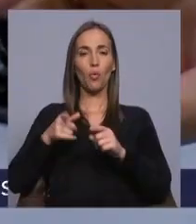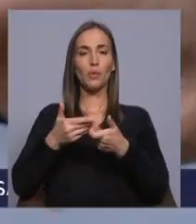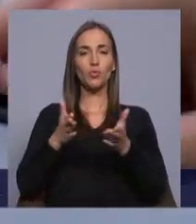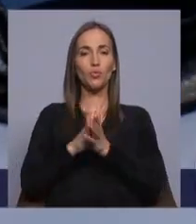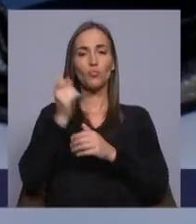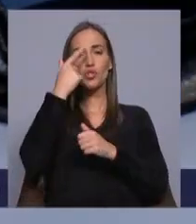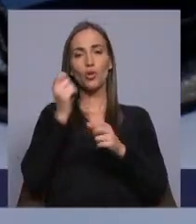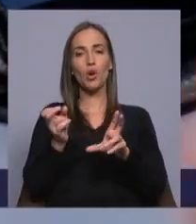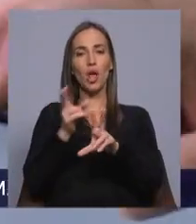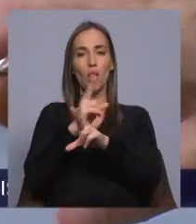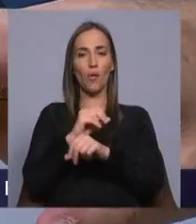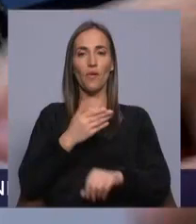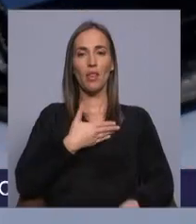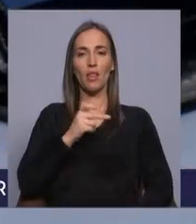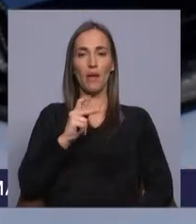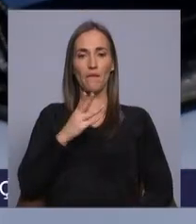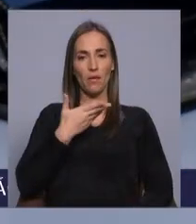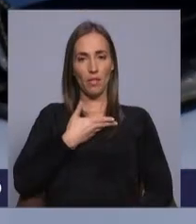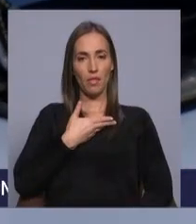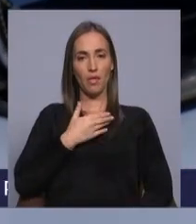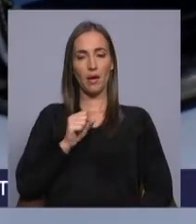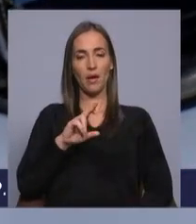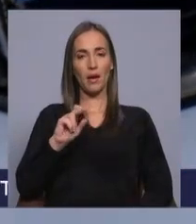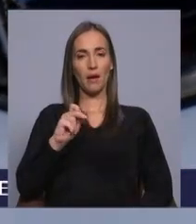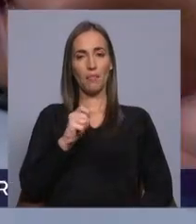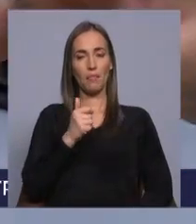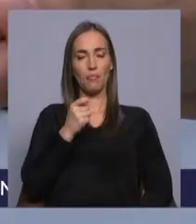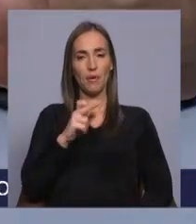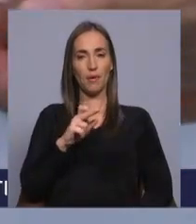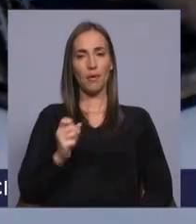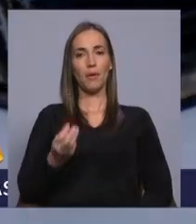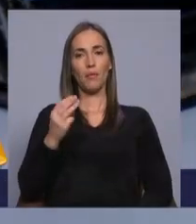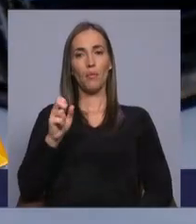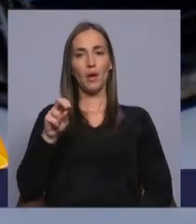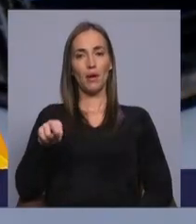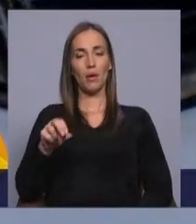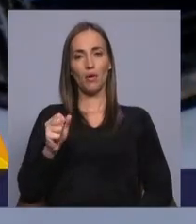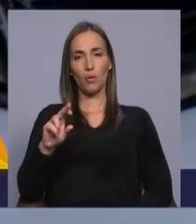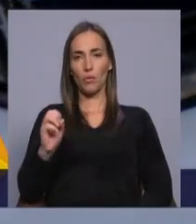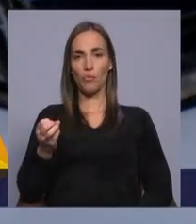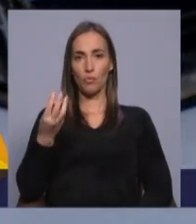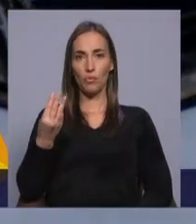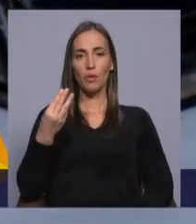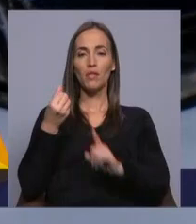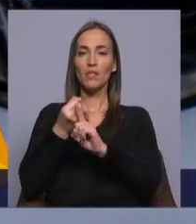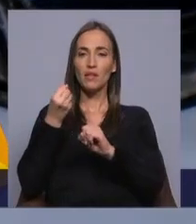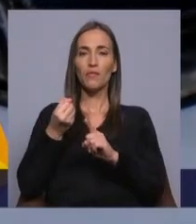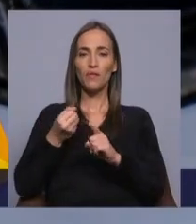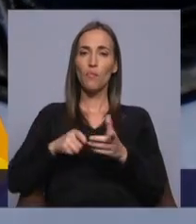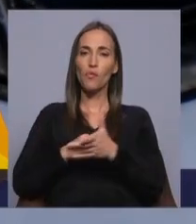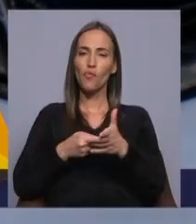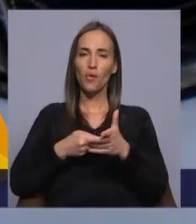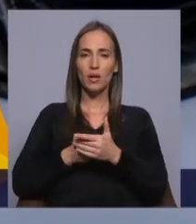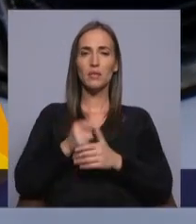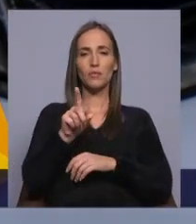humanidade, David Graeber e David Wengrow, é um desafio e é uma provocação